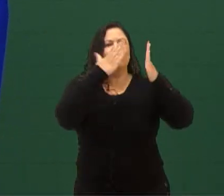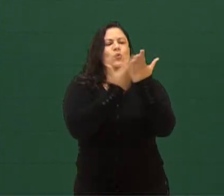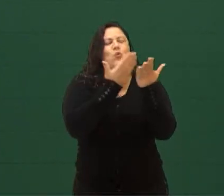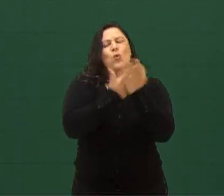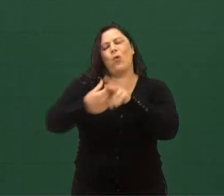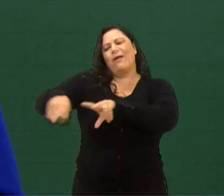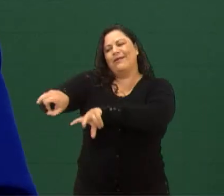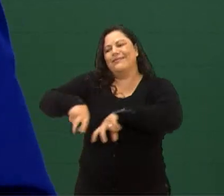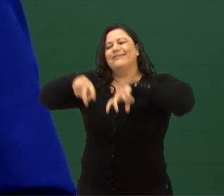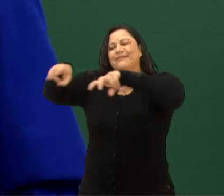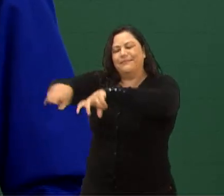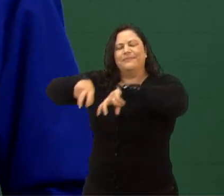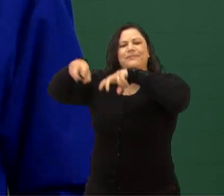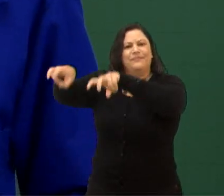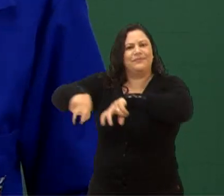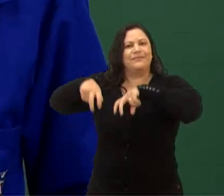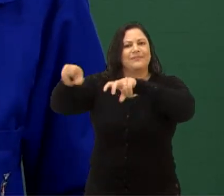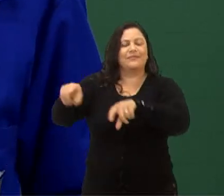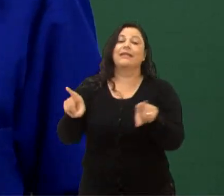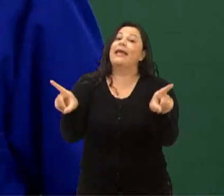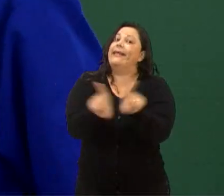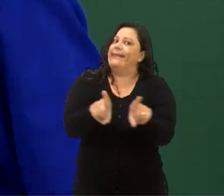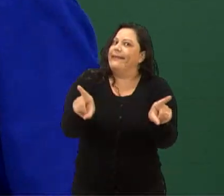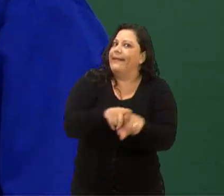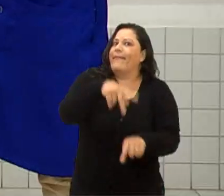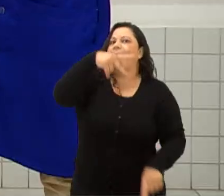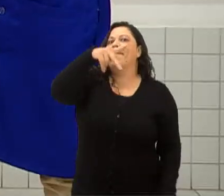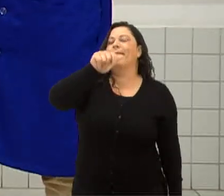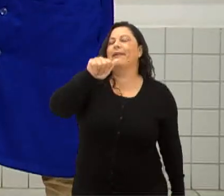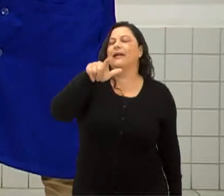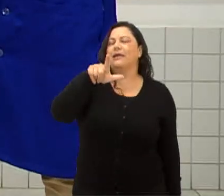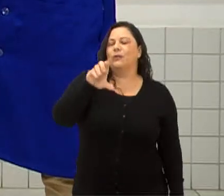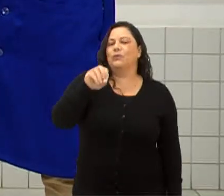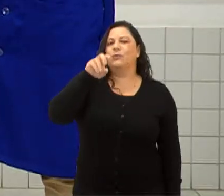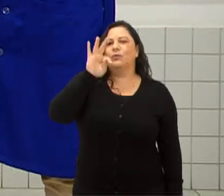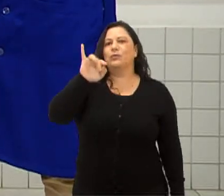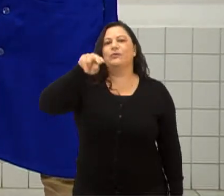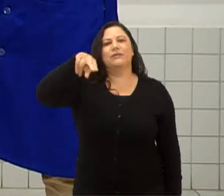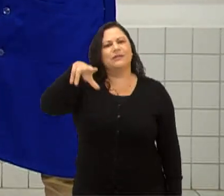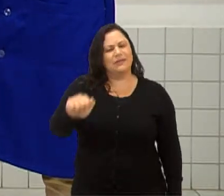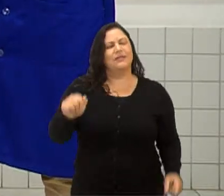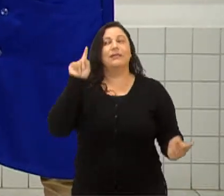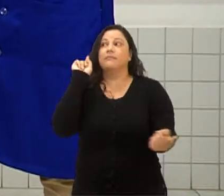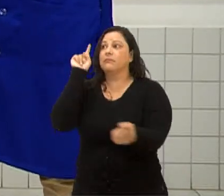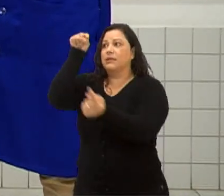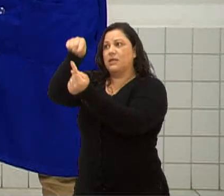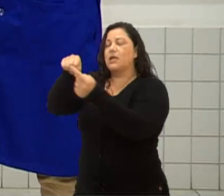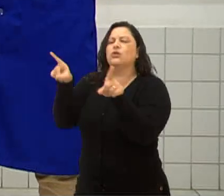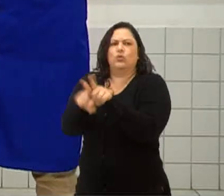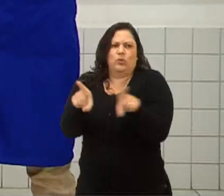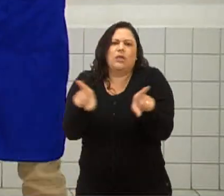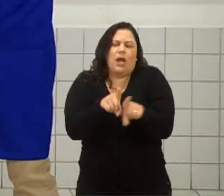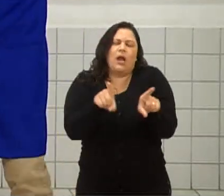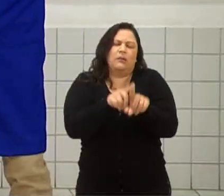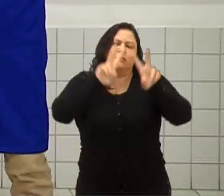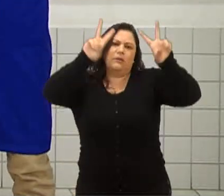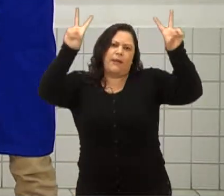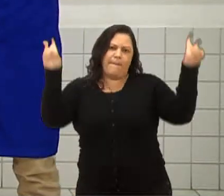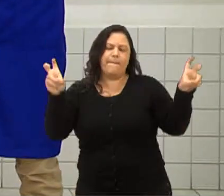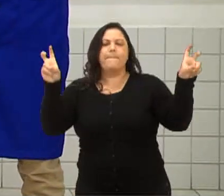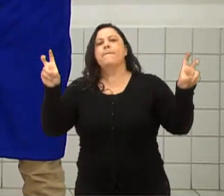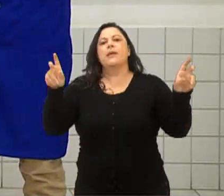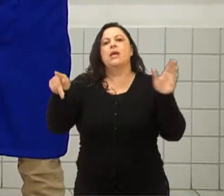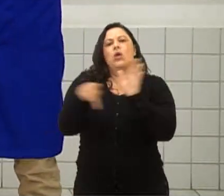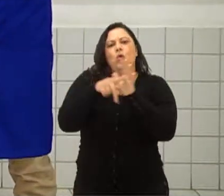né? Adroaldo de Palotina, né? Um beijo para você aí. E olha lá, identificar os regimes políticos defendidos em Platão e